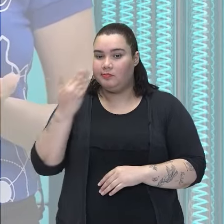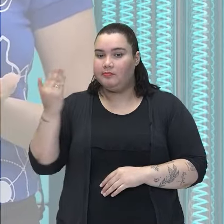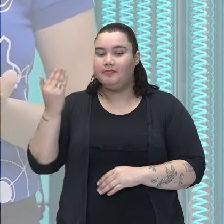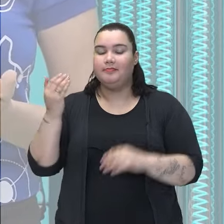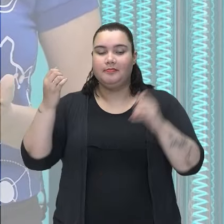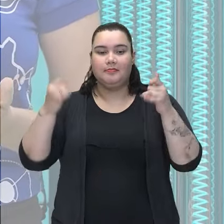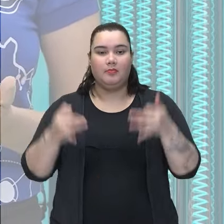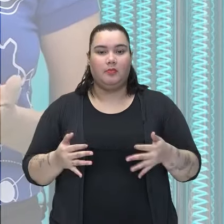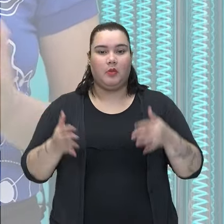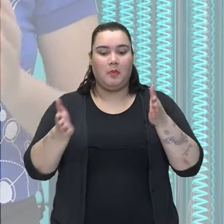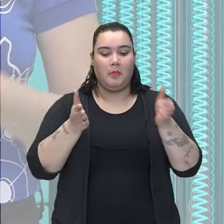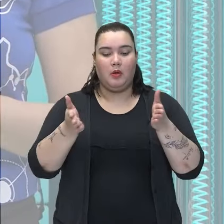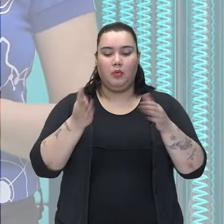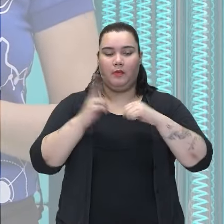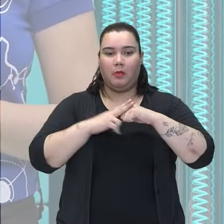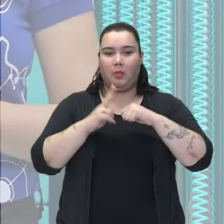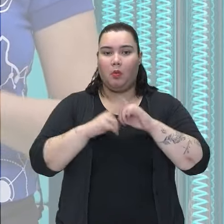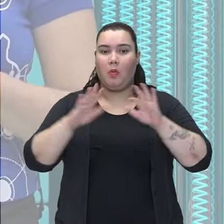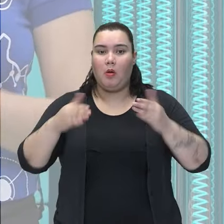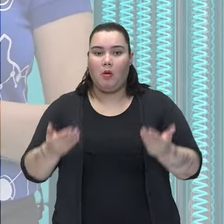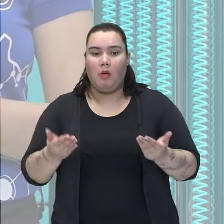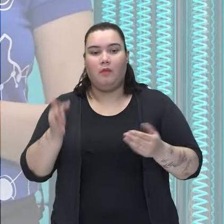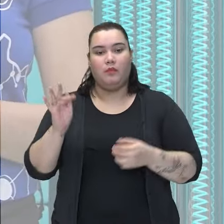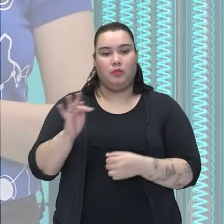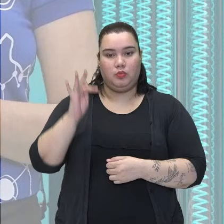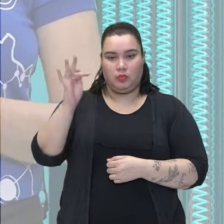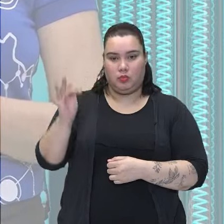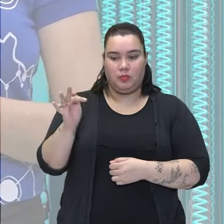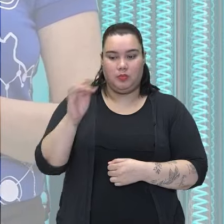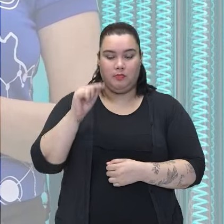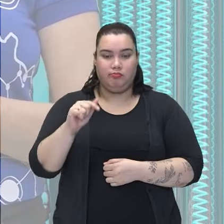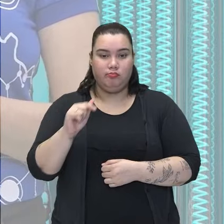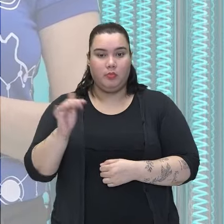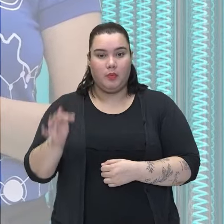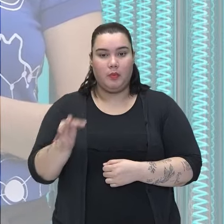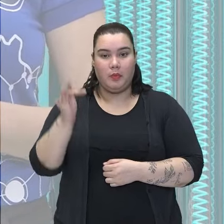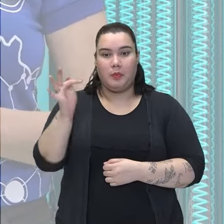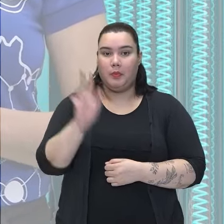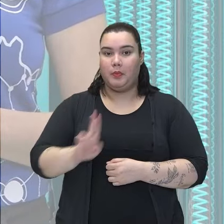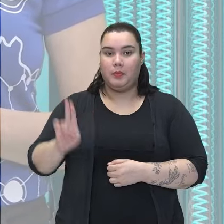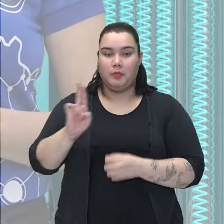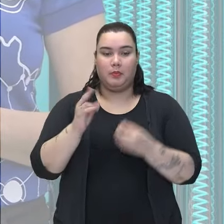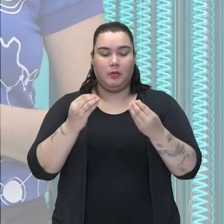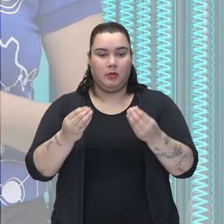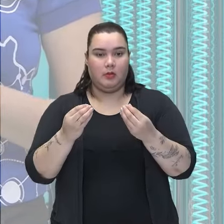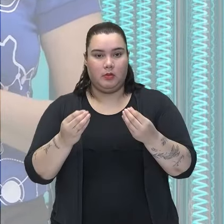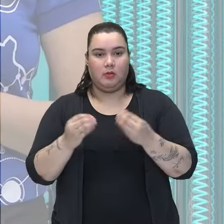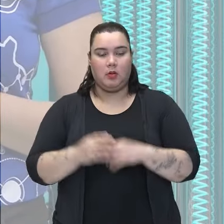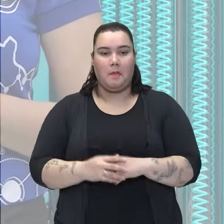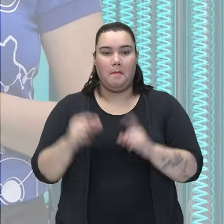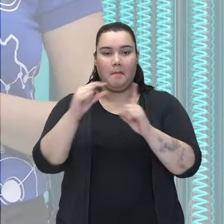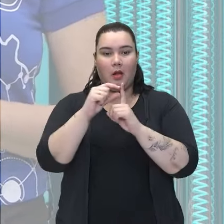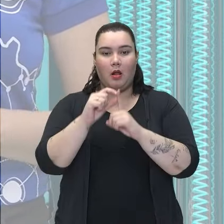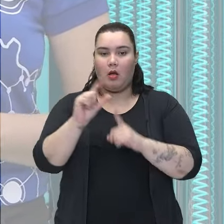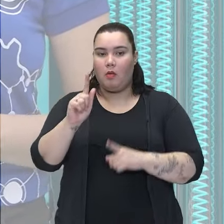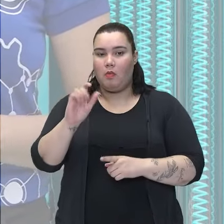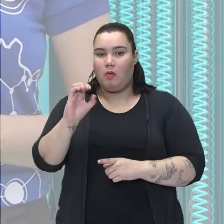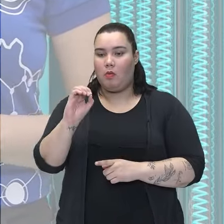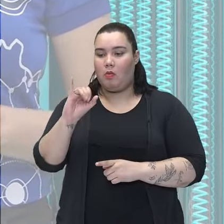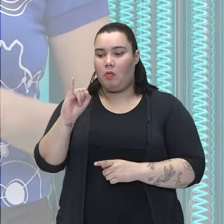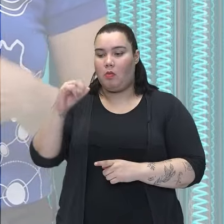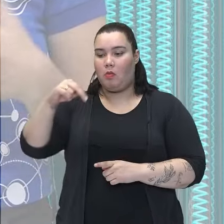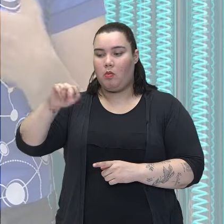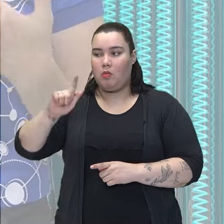tempo verbal? Estamos falando do futuro. Esse futuro a gente utiliza com going to. Vamos